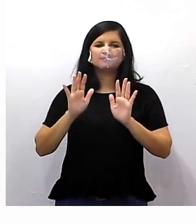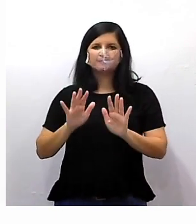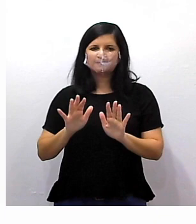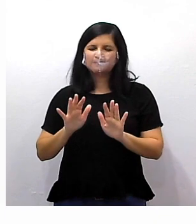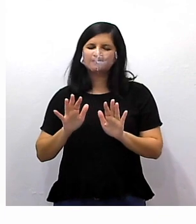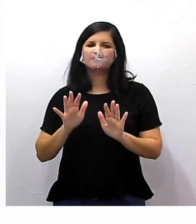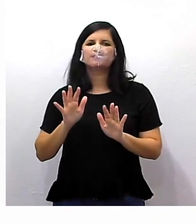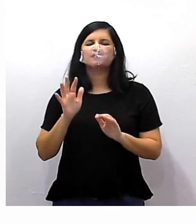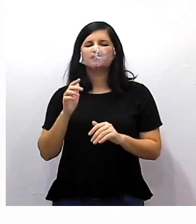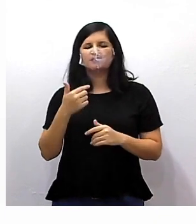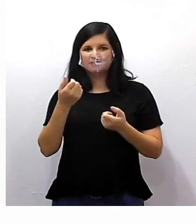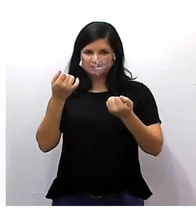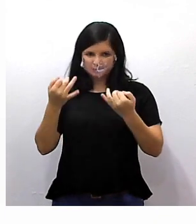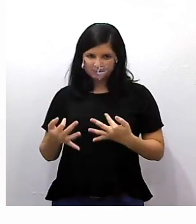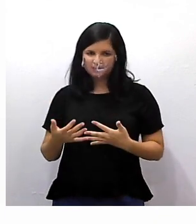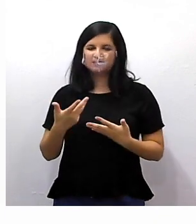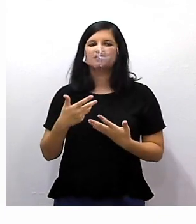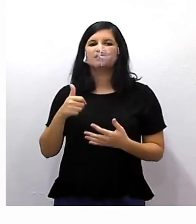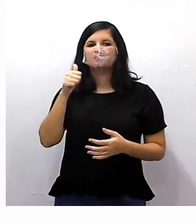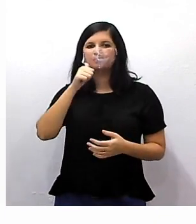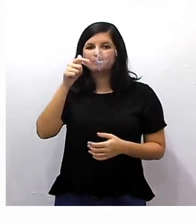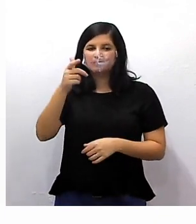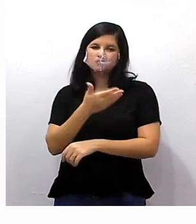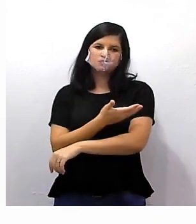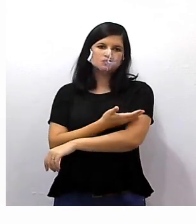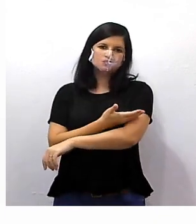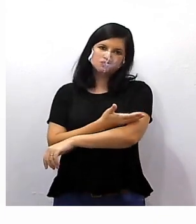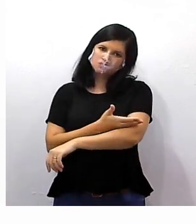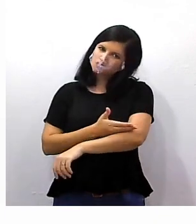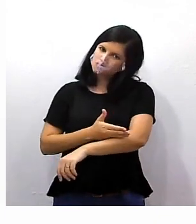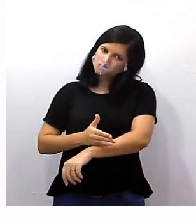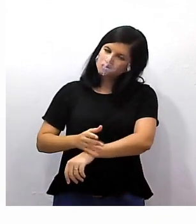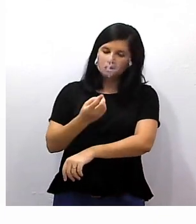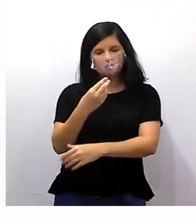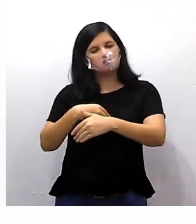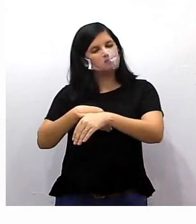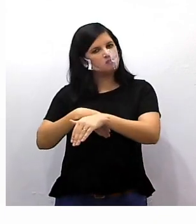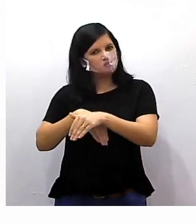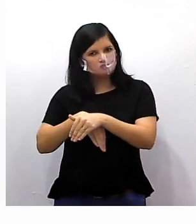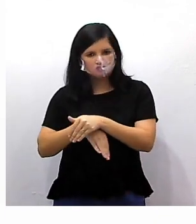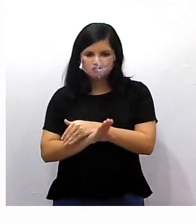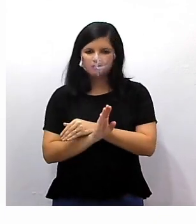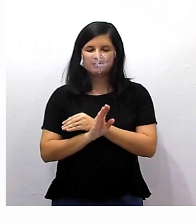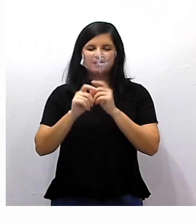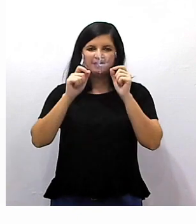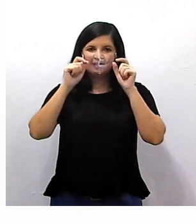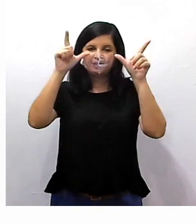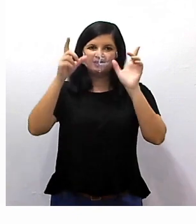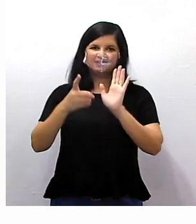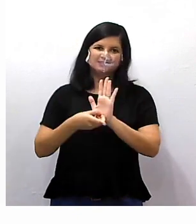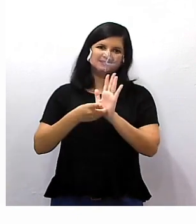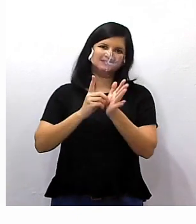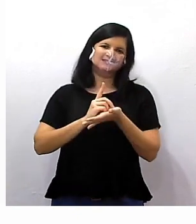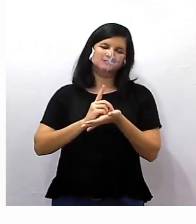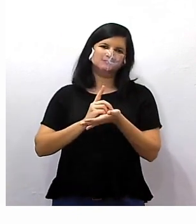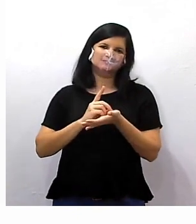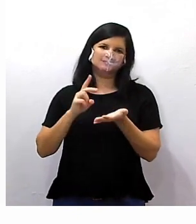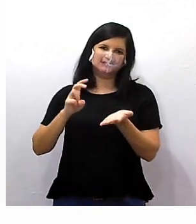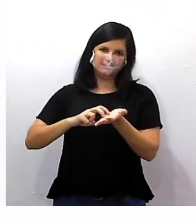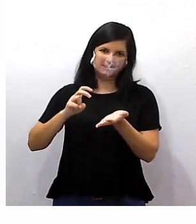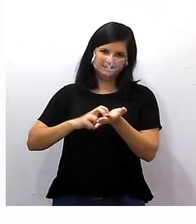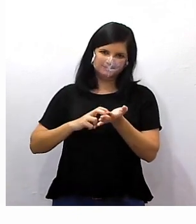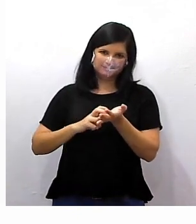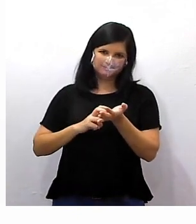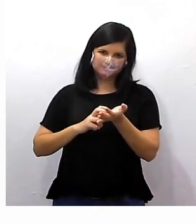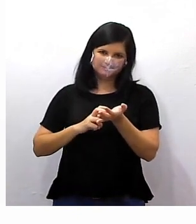the morning. Eu tô querendo dizer que ela costumava, né, acordar cedo durante a manhã,